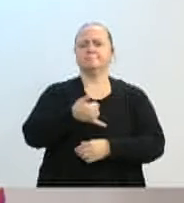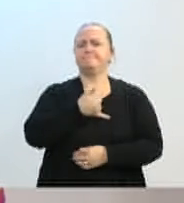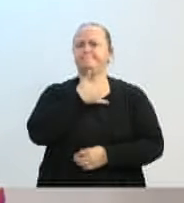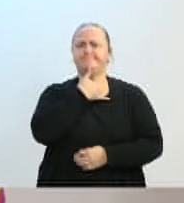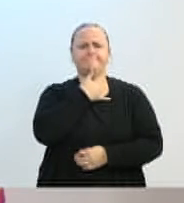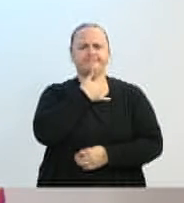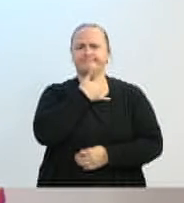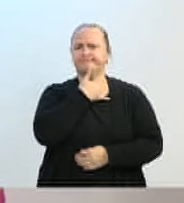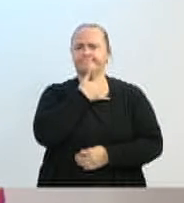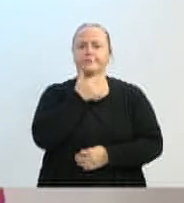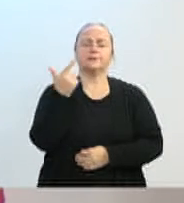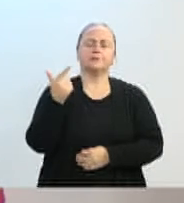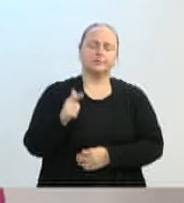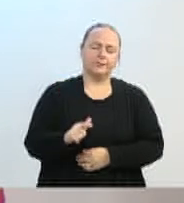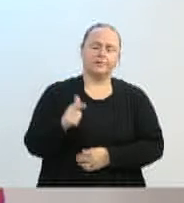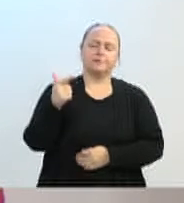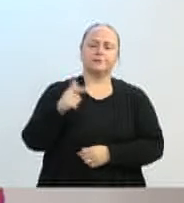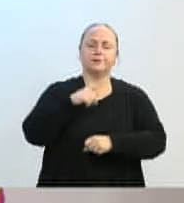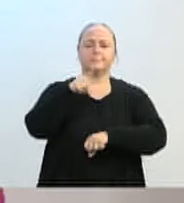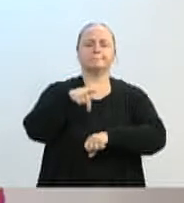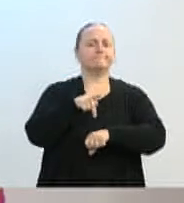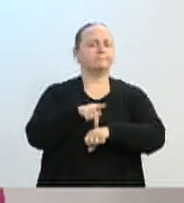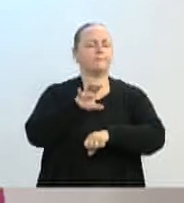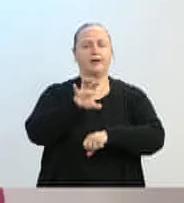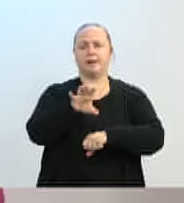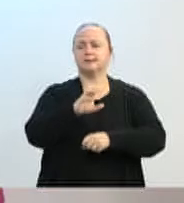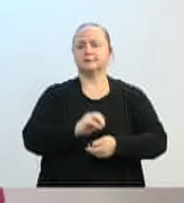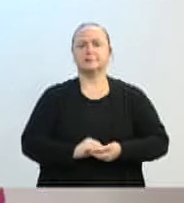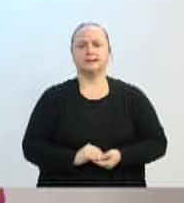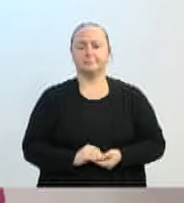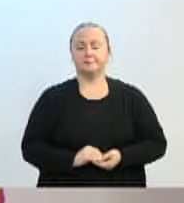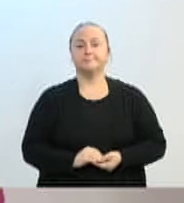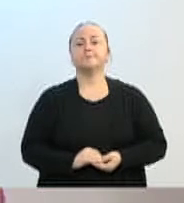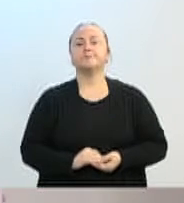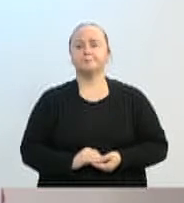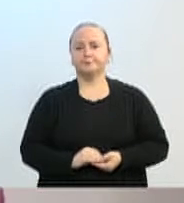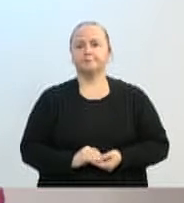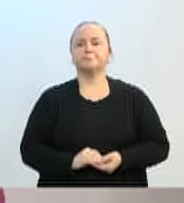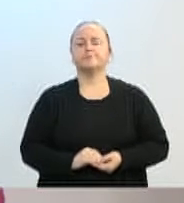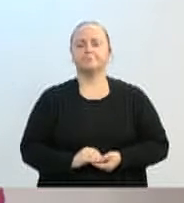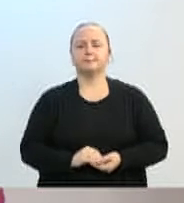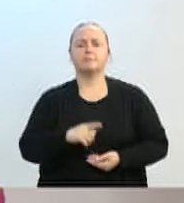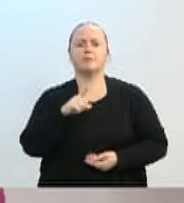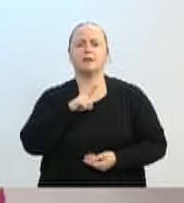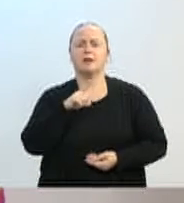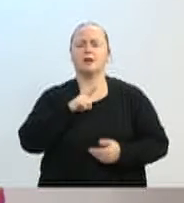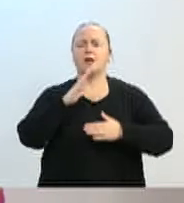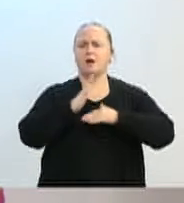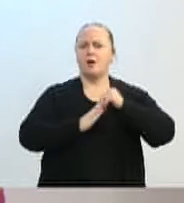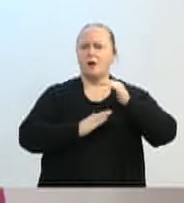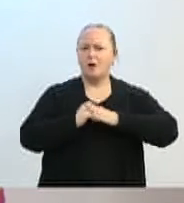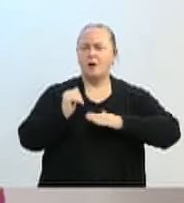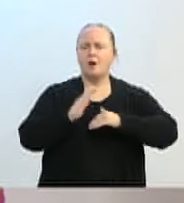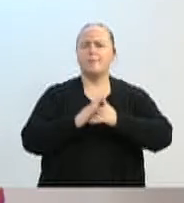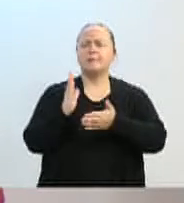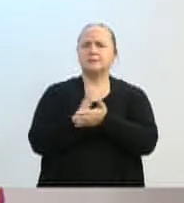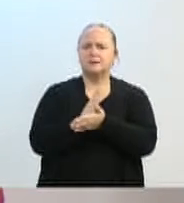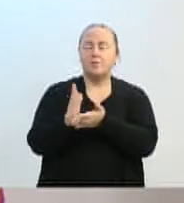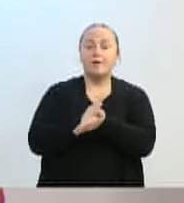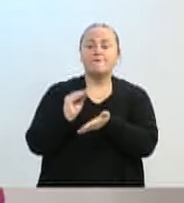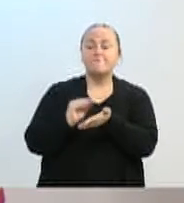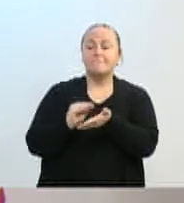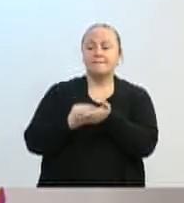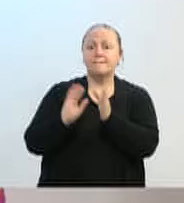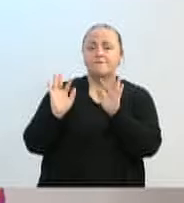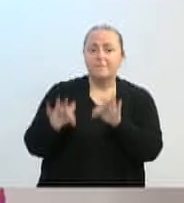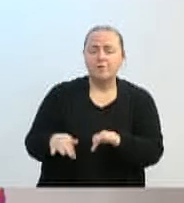muita frequência no nosso país. Obras que ficam inacabadas, muitas vezes pela falta de